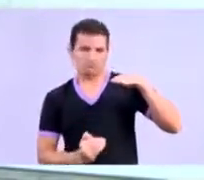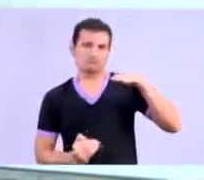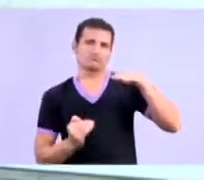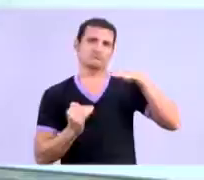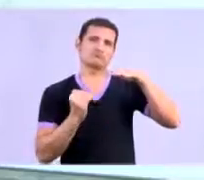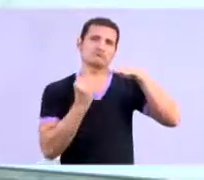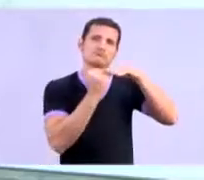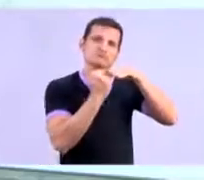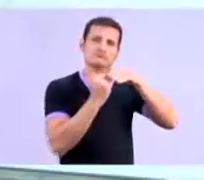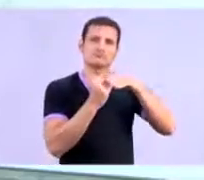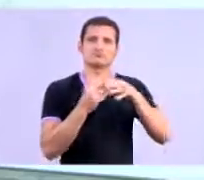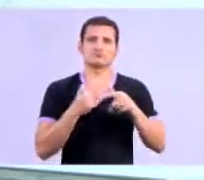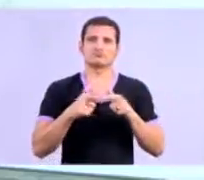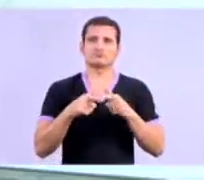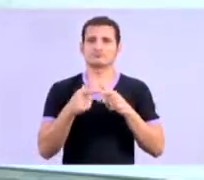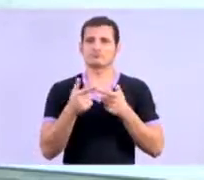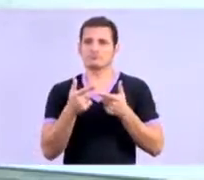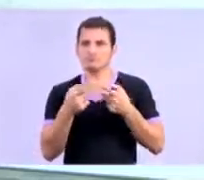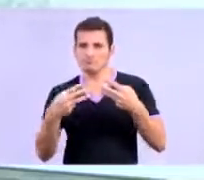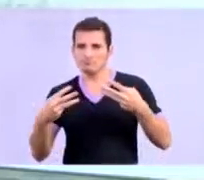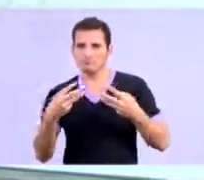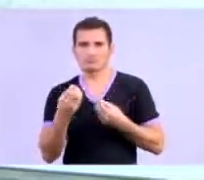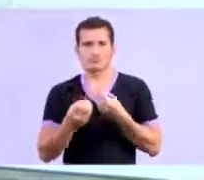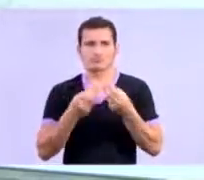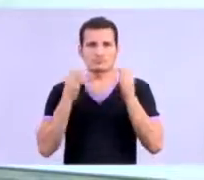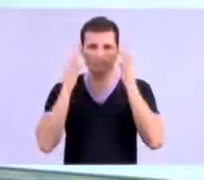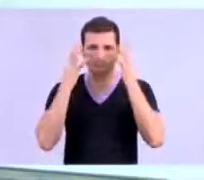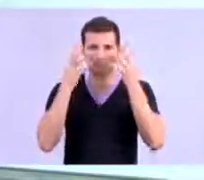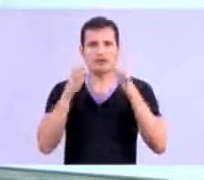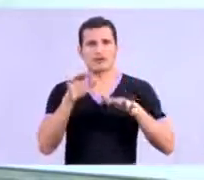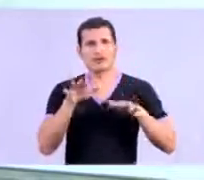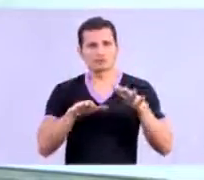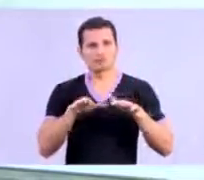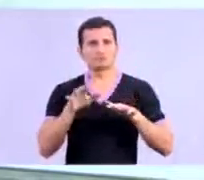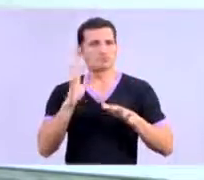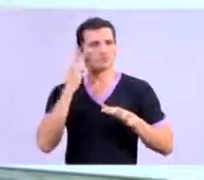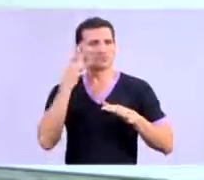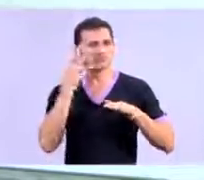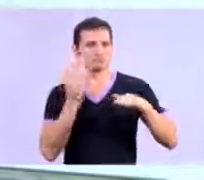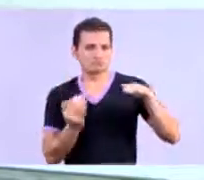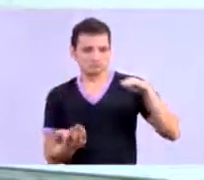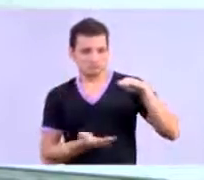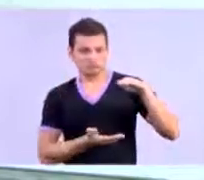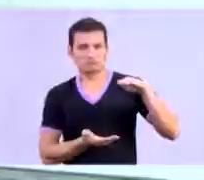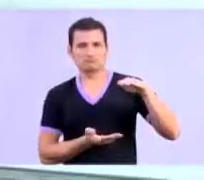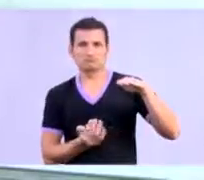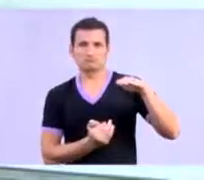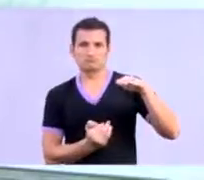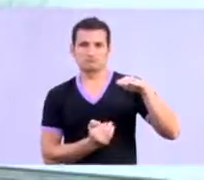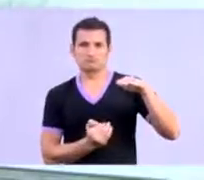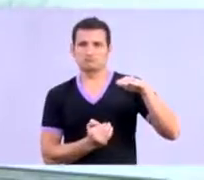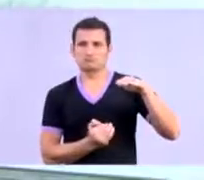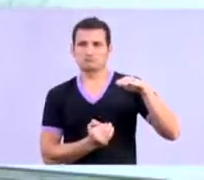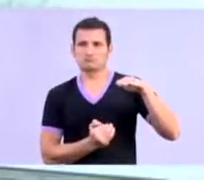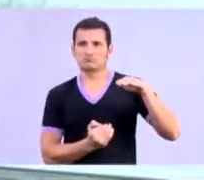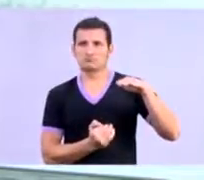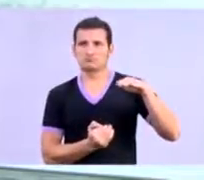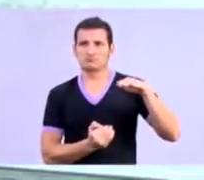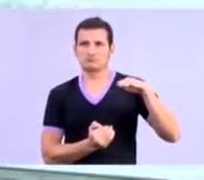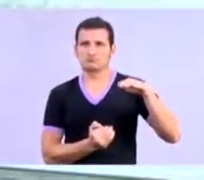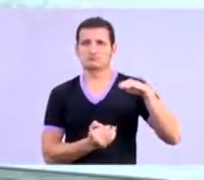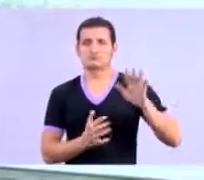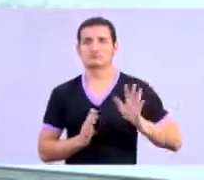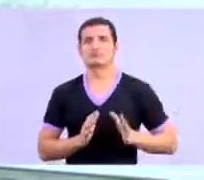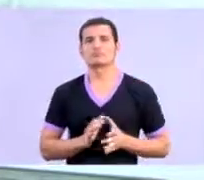problema de rede, né? E como resolver. Às vezes você já resolve lá embaixo. Tem aquela velha história, a lei de Murphy, não importa por onde você